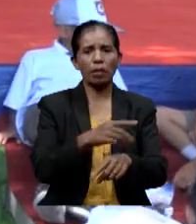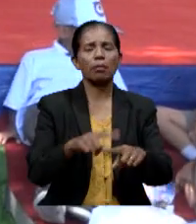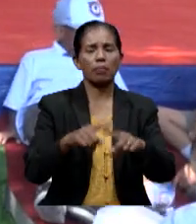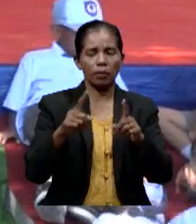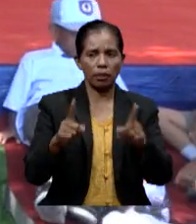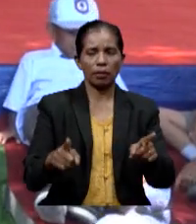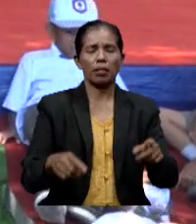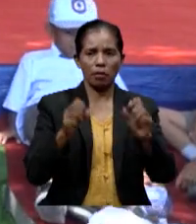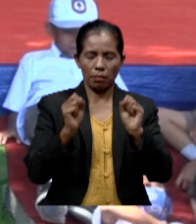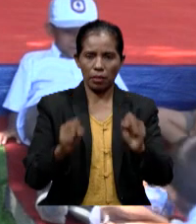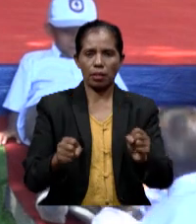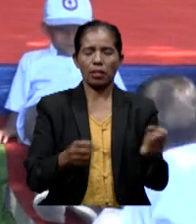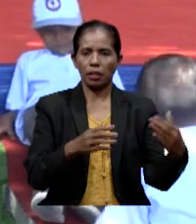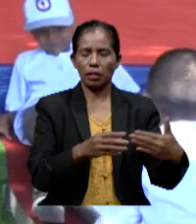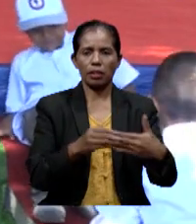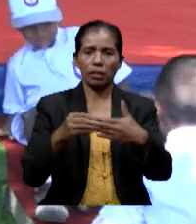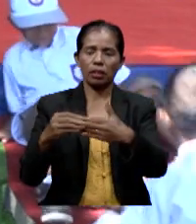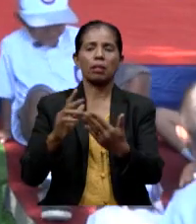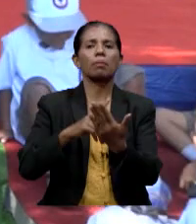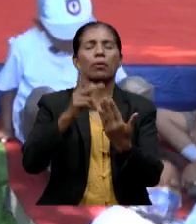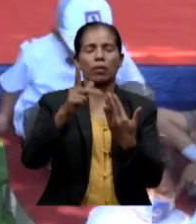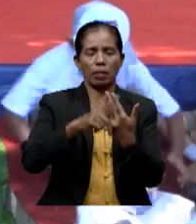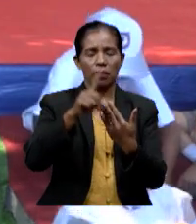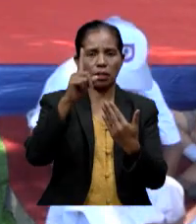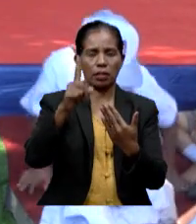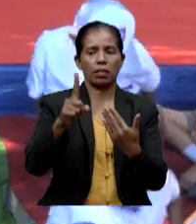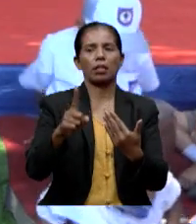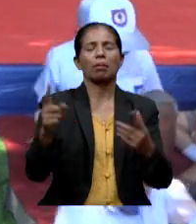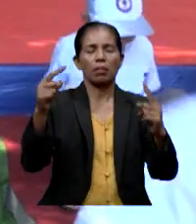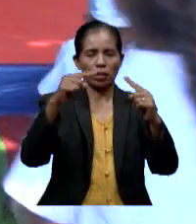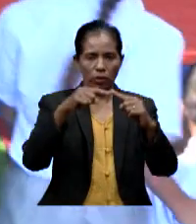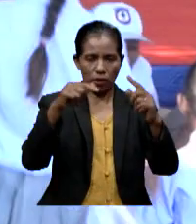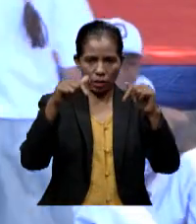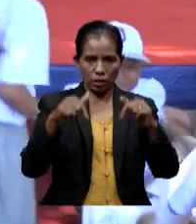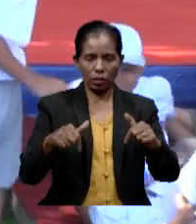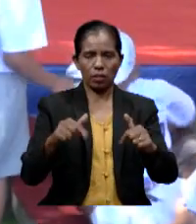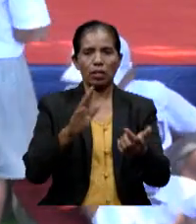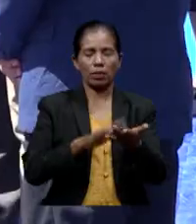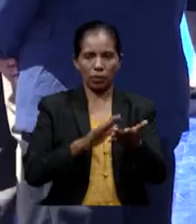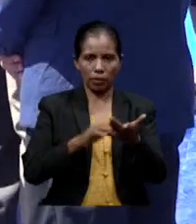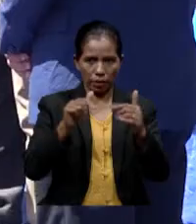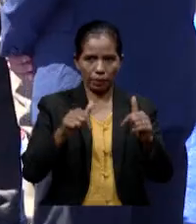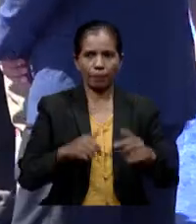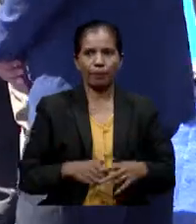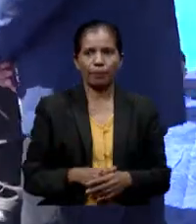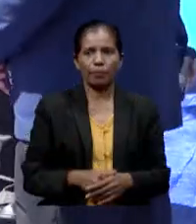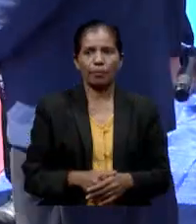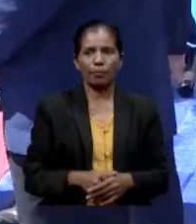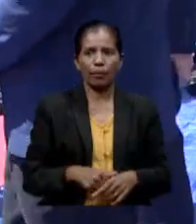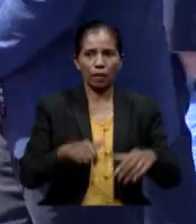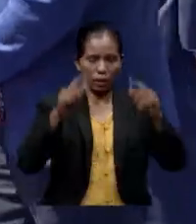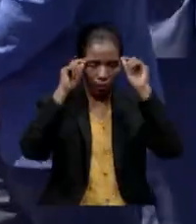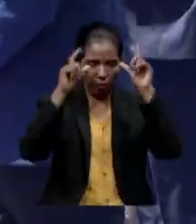colegas, consegue, organiza o programa, Cira, a todo nível metó e a Externato São José. Durante a